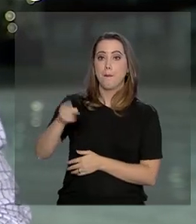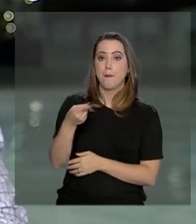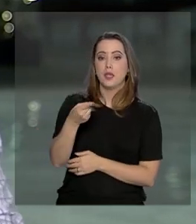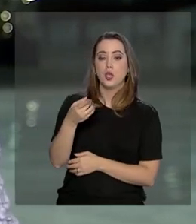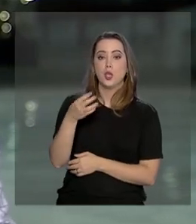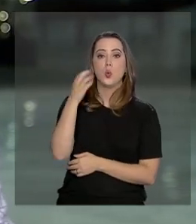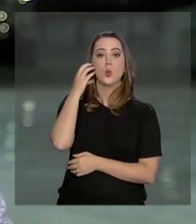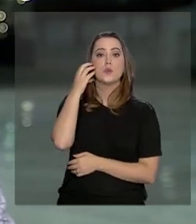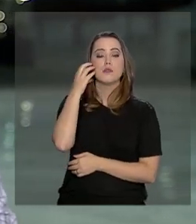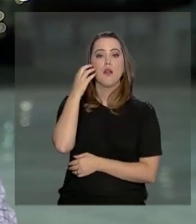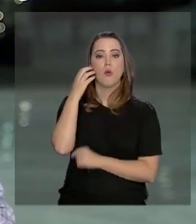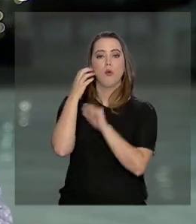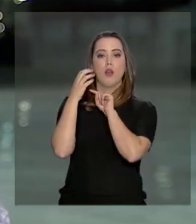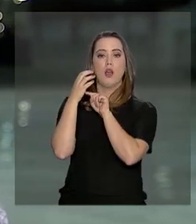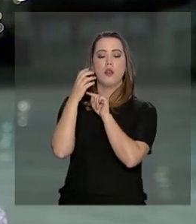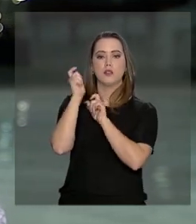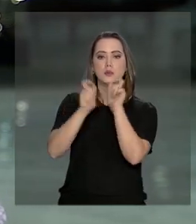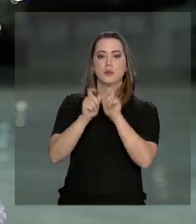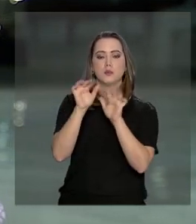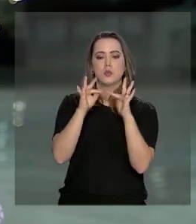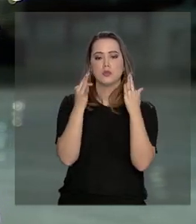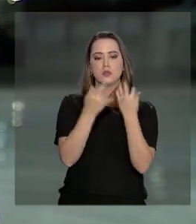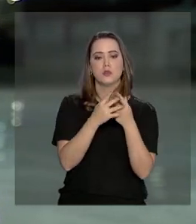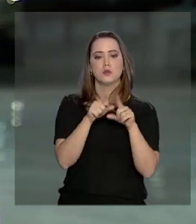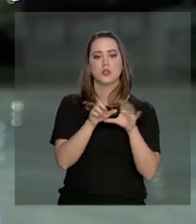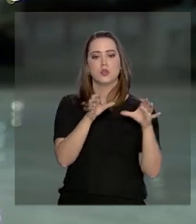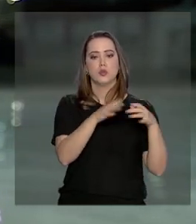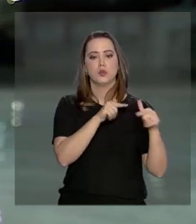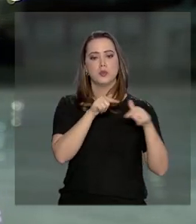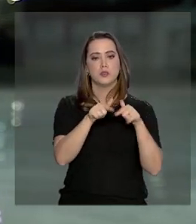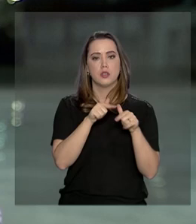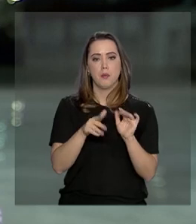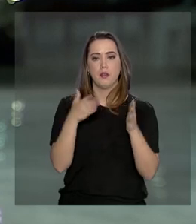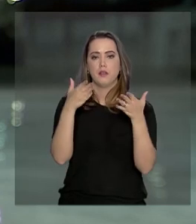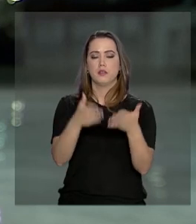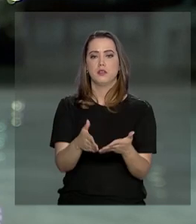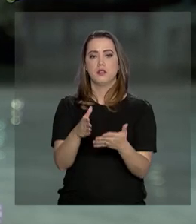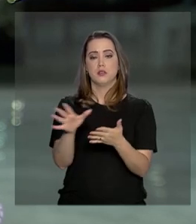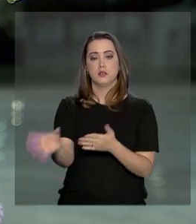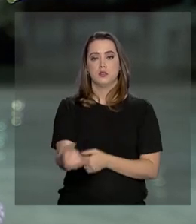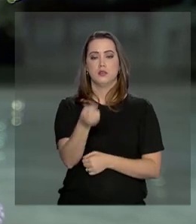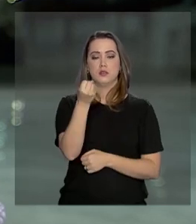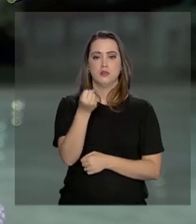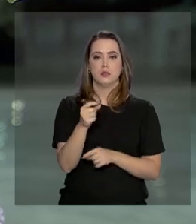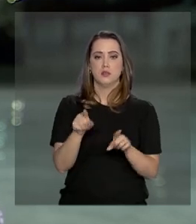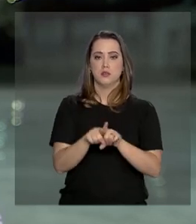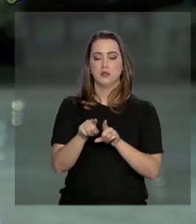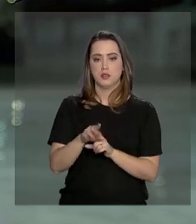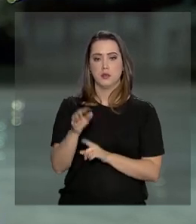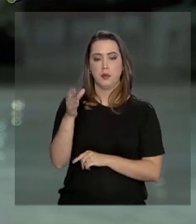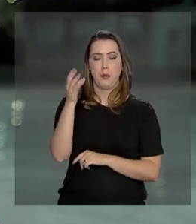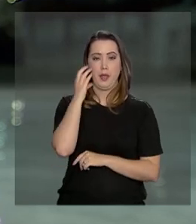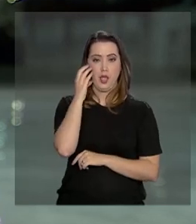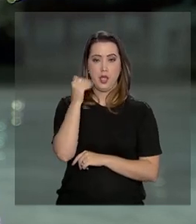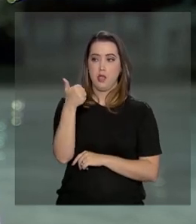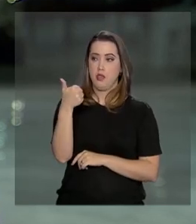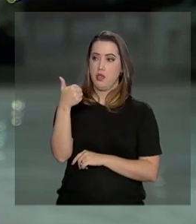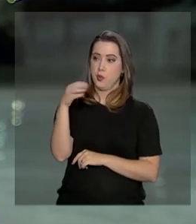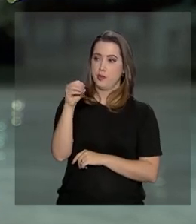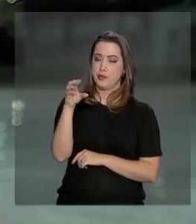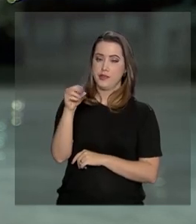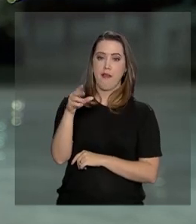para voluntários, familiares e equipes que participam do resgate, além do Disque 100